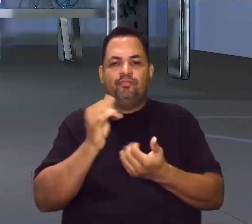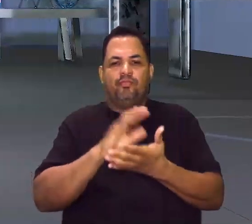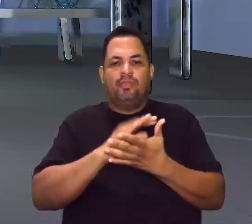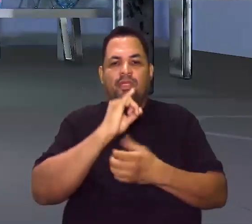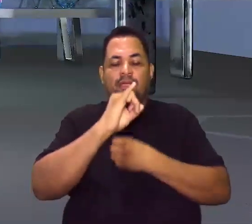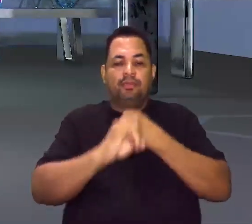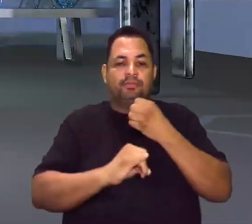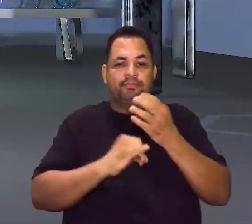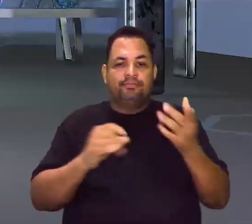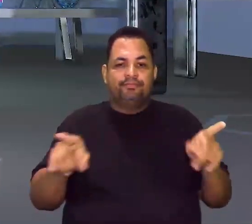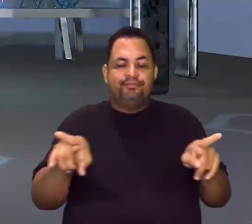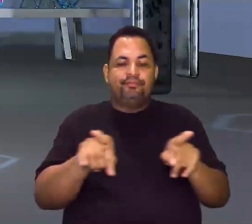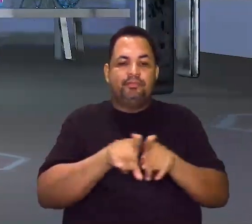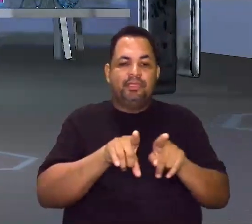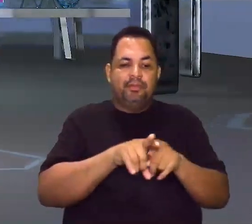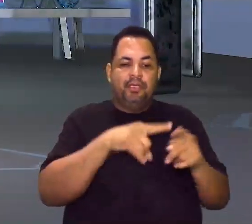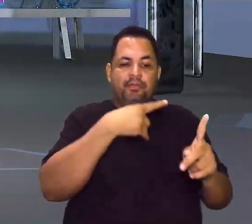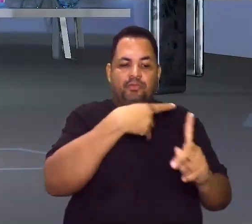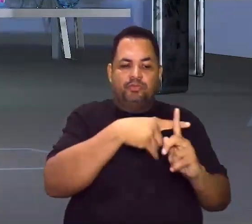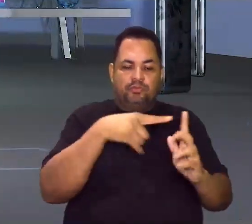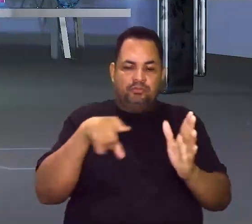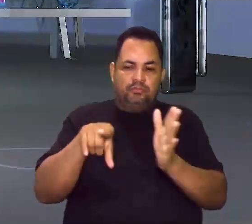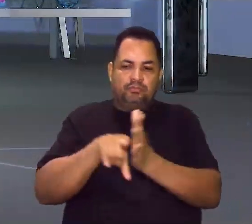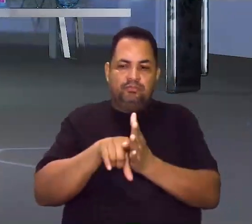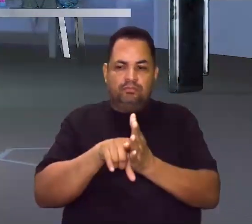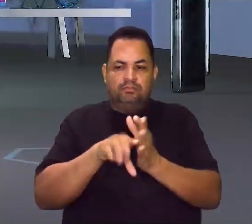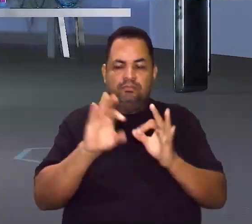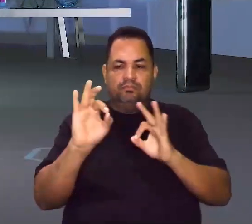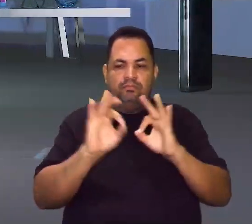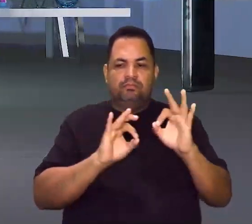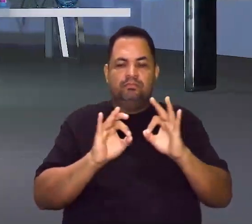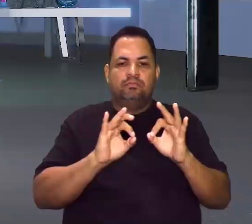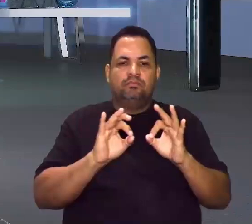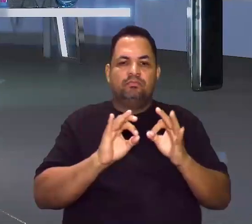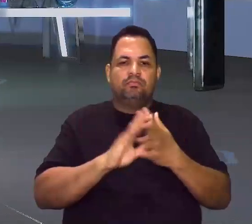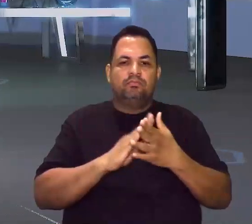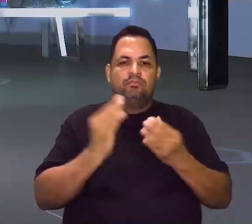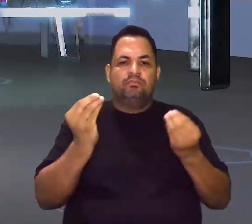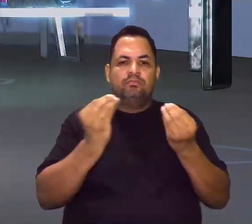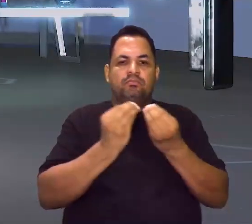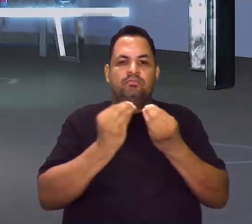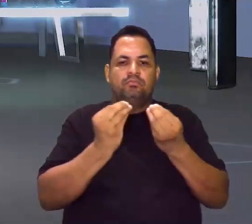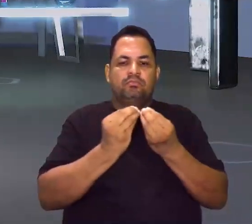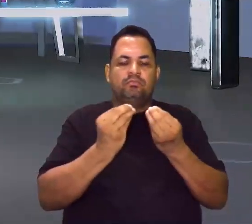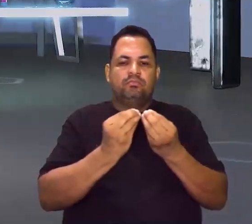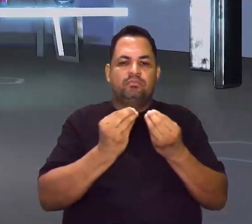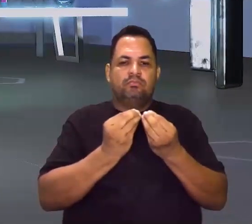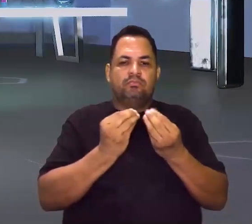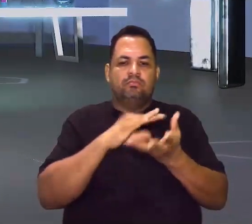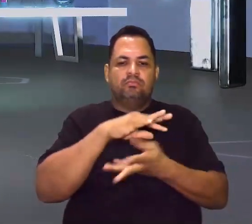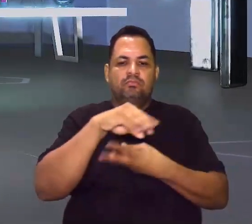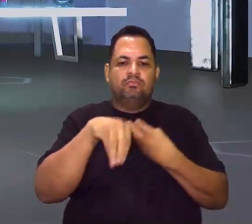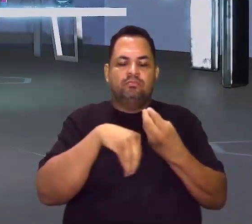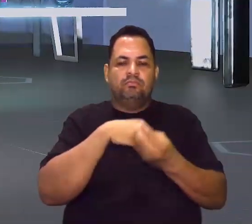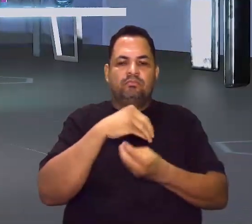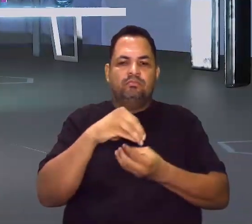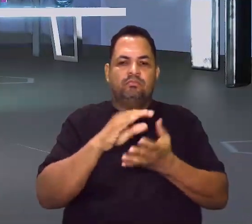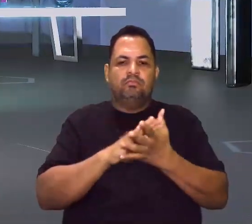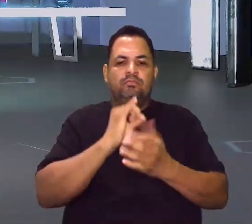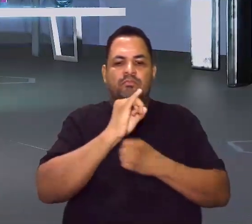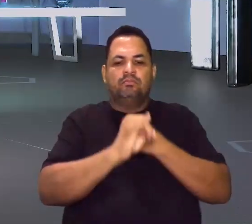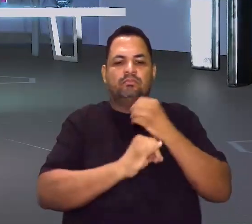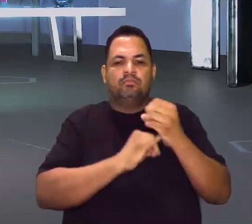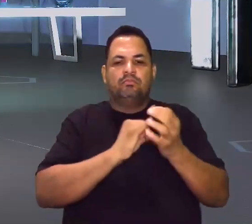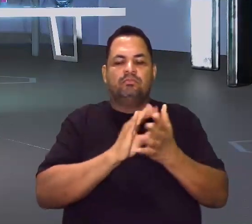né? E quanto à polaridade, sempre uma molécula ou um composto